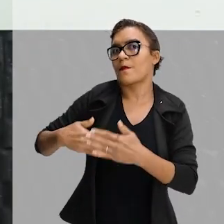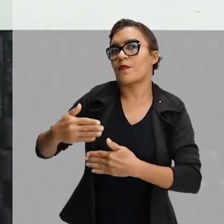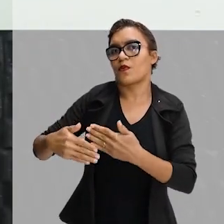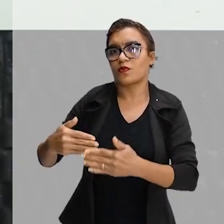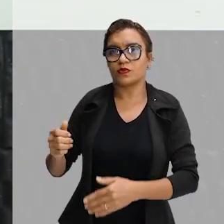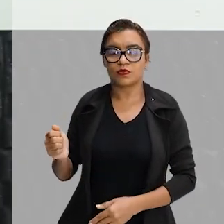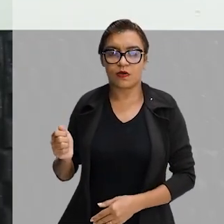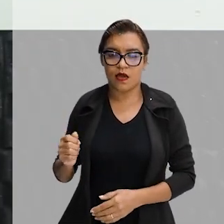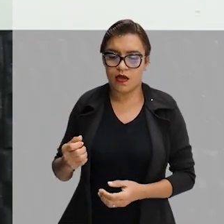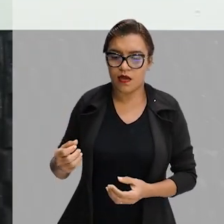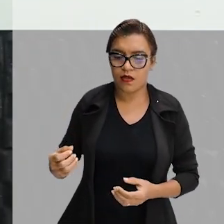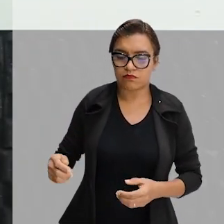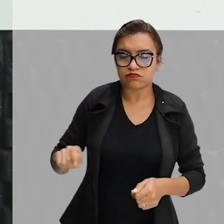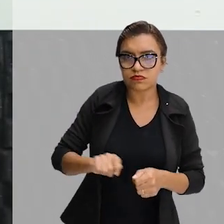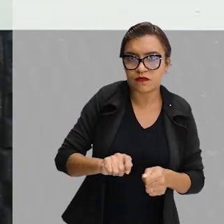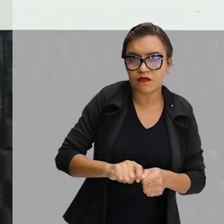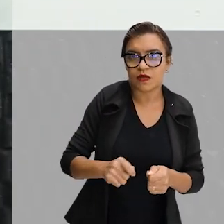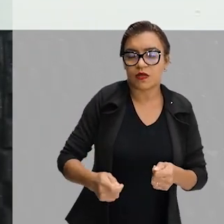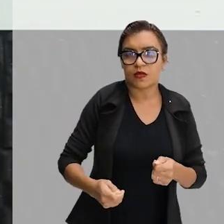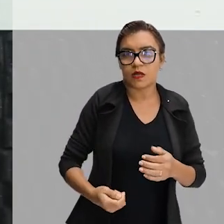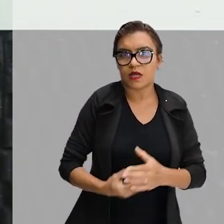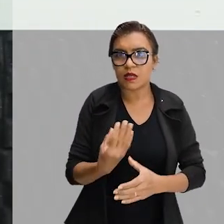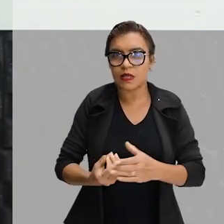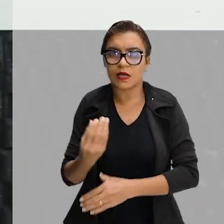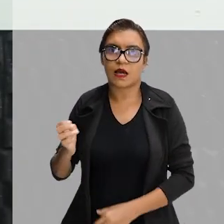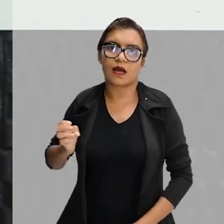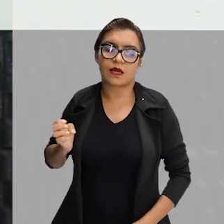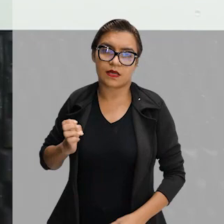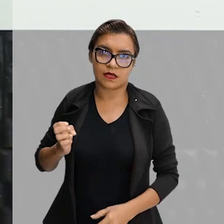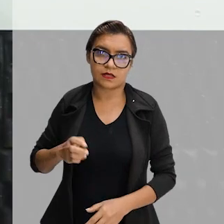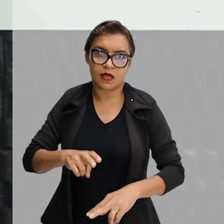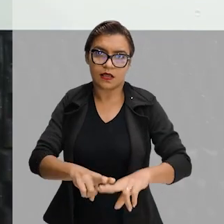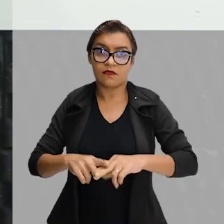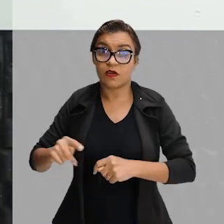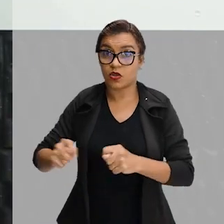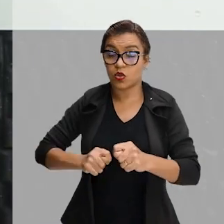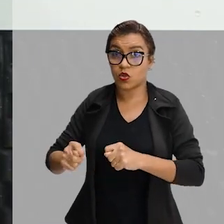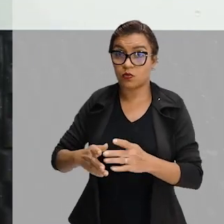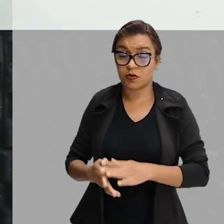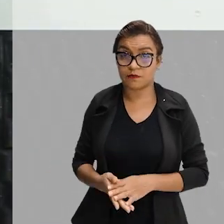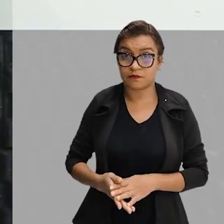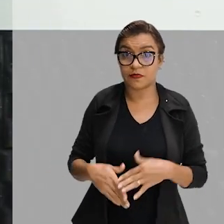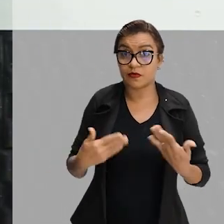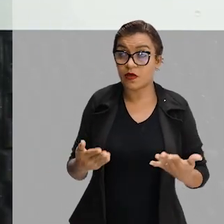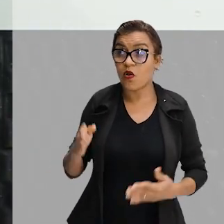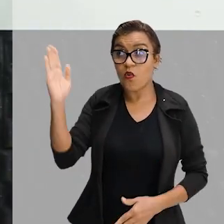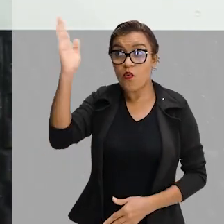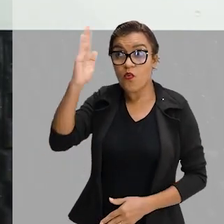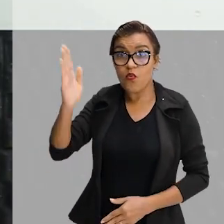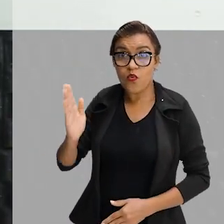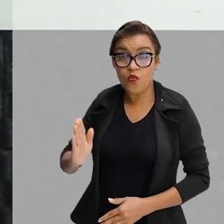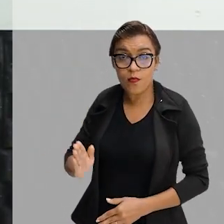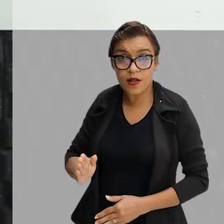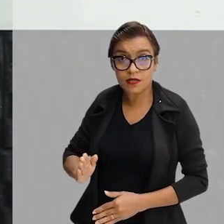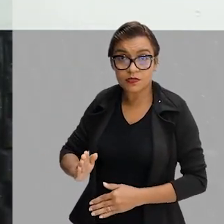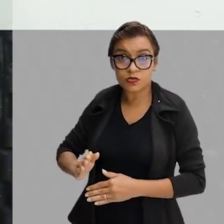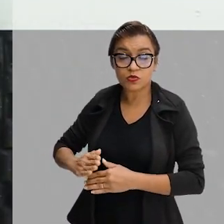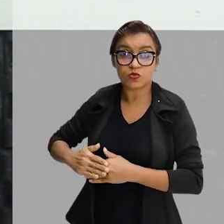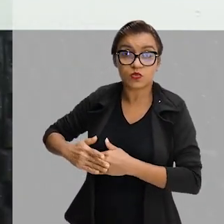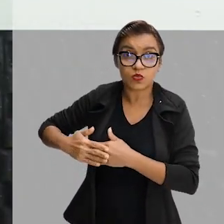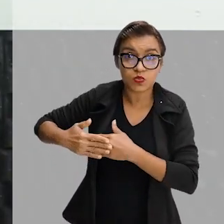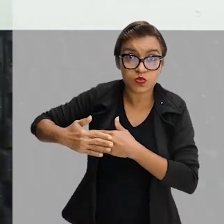riquezas, através da economia. E quanto à economia, o Brasil avançou bastante, quando eu falo no